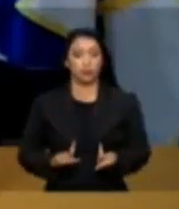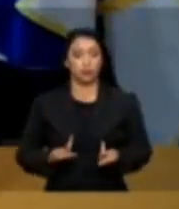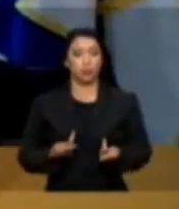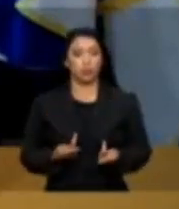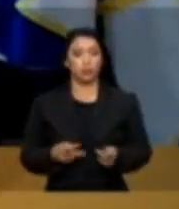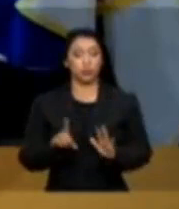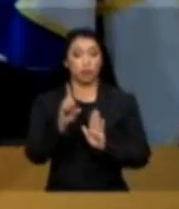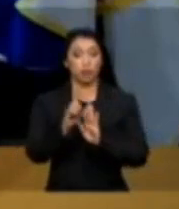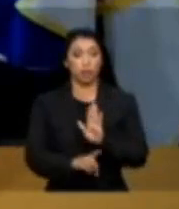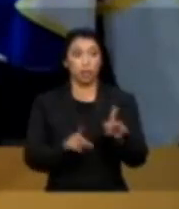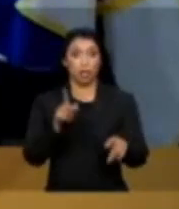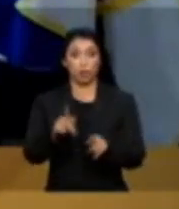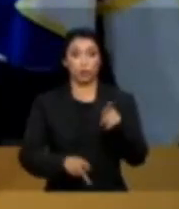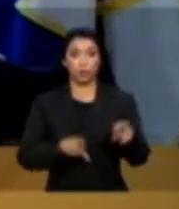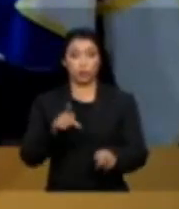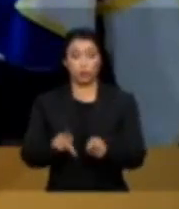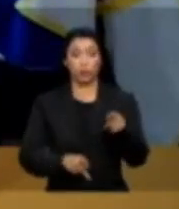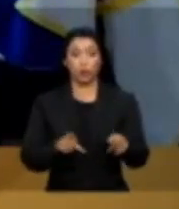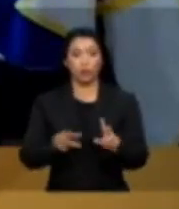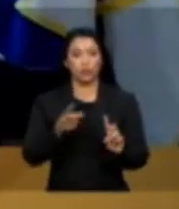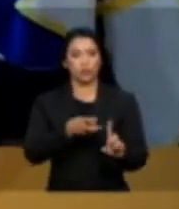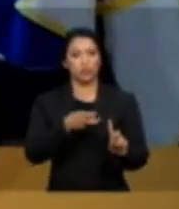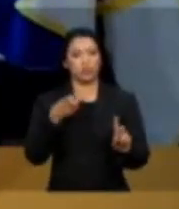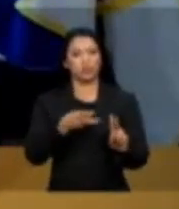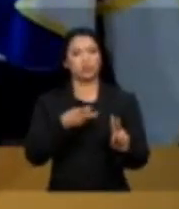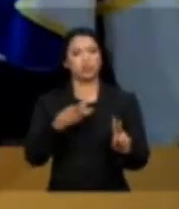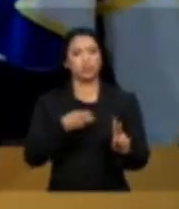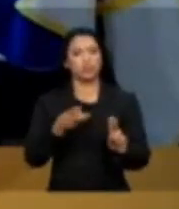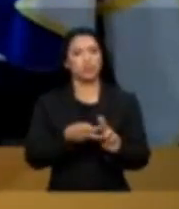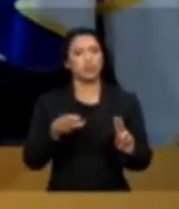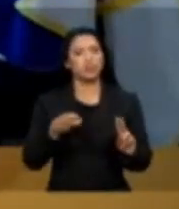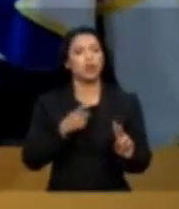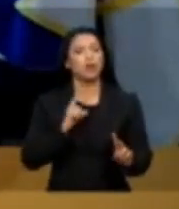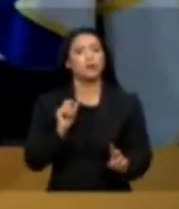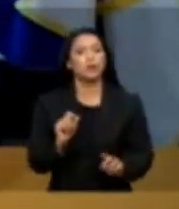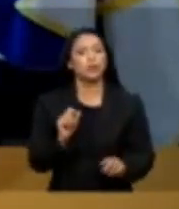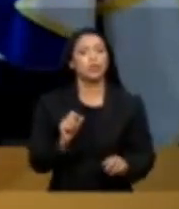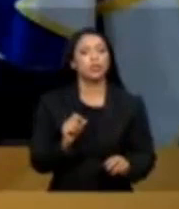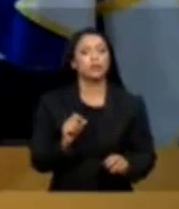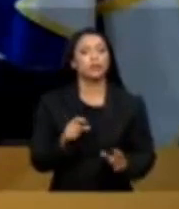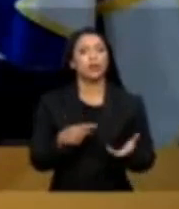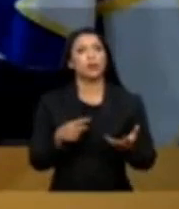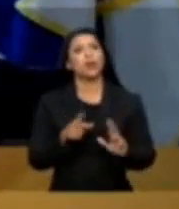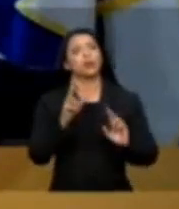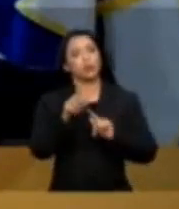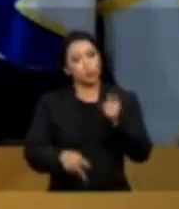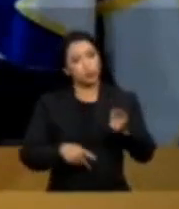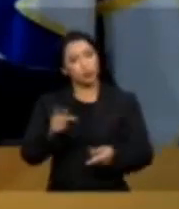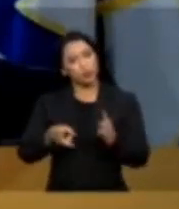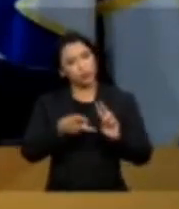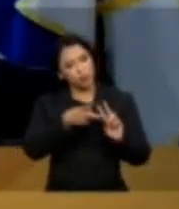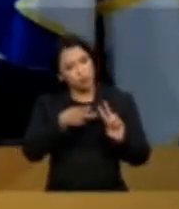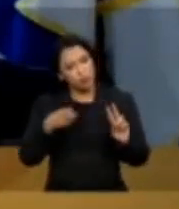sobre o Direito dos Povos Indígenas, porque não leva em consideração os casos em que os povos indígenas